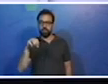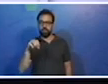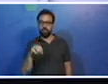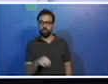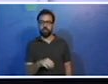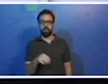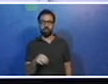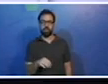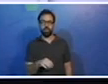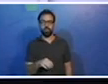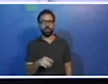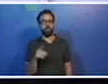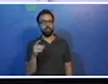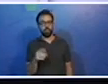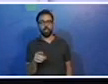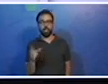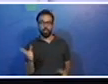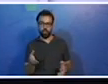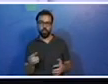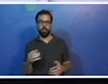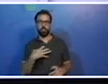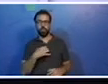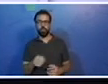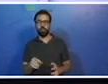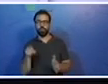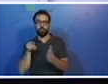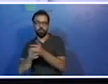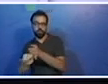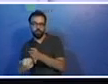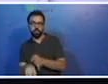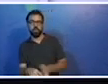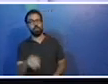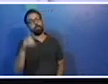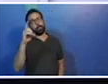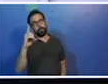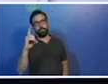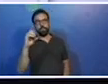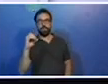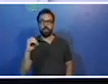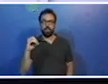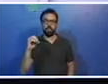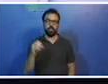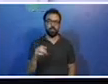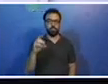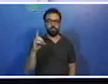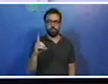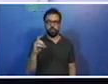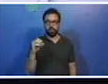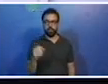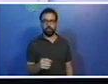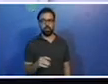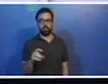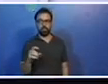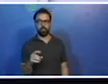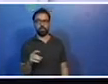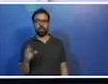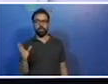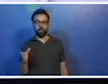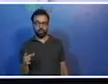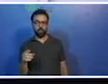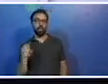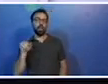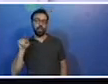fica no interrogativo? Do I go? Eu vou. Do you go? Você vai. Does